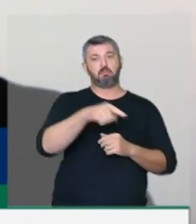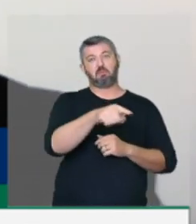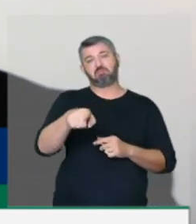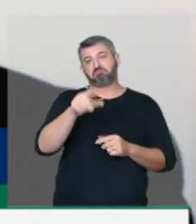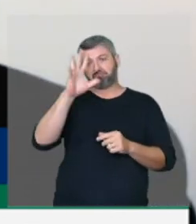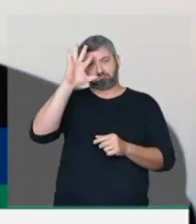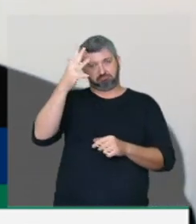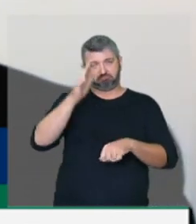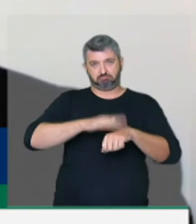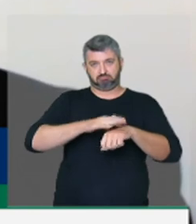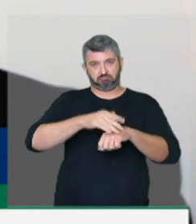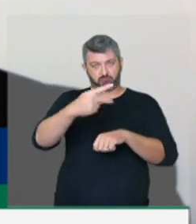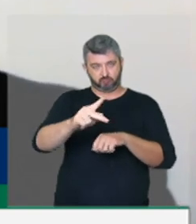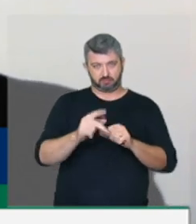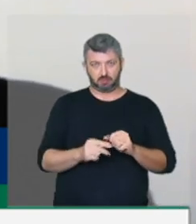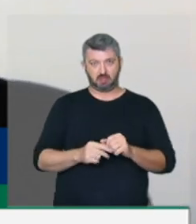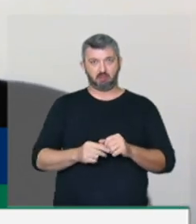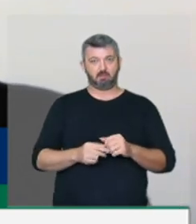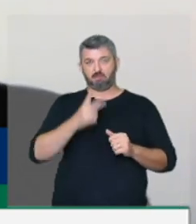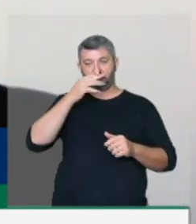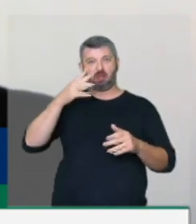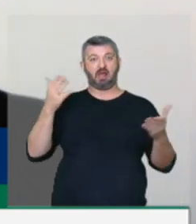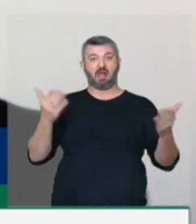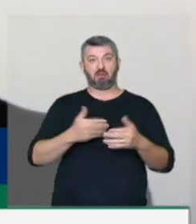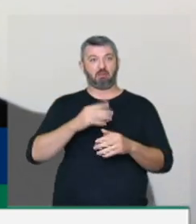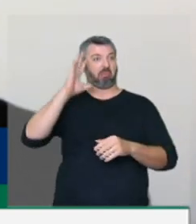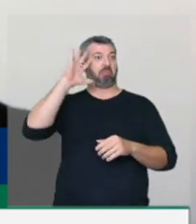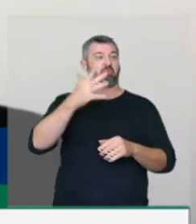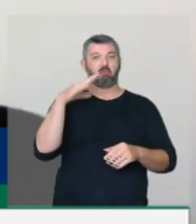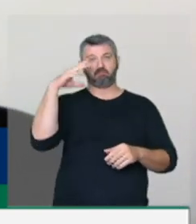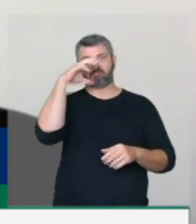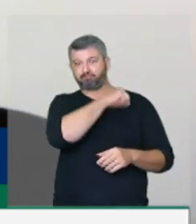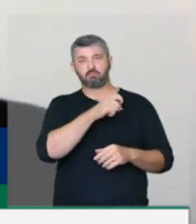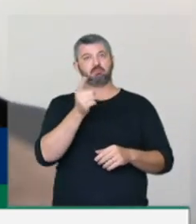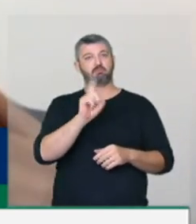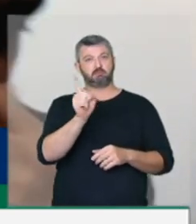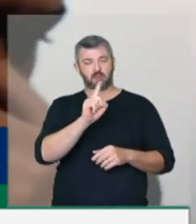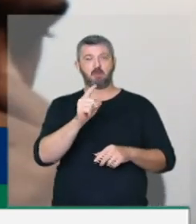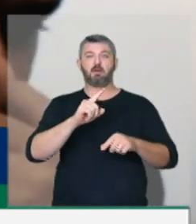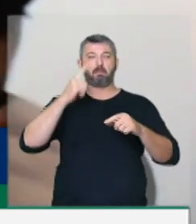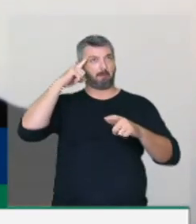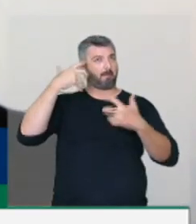deputados acerca da manutenção ou não da prisão de seu par.